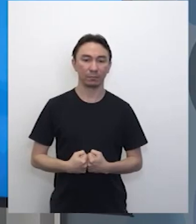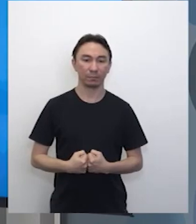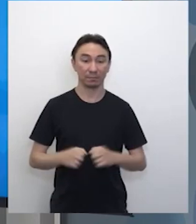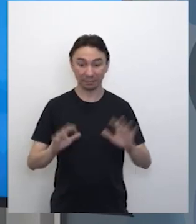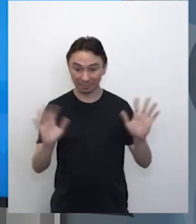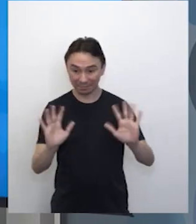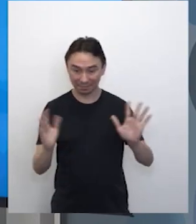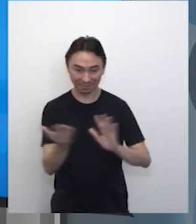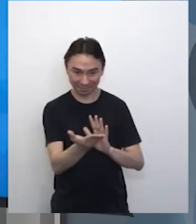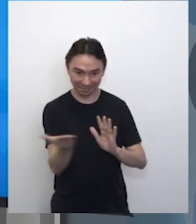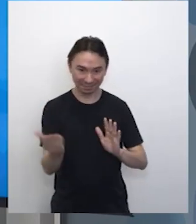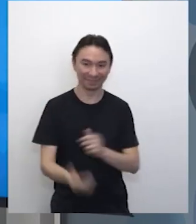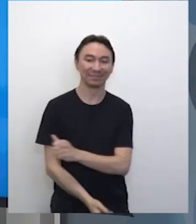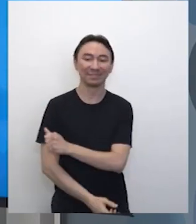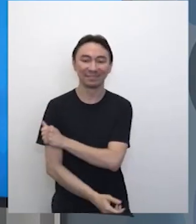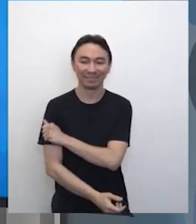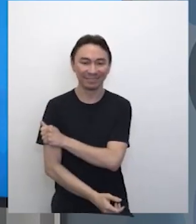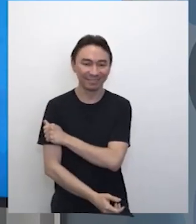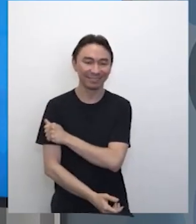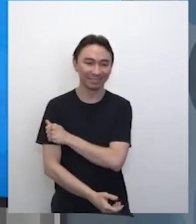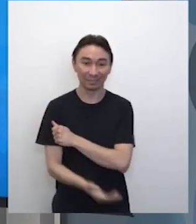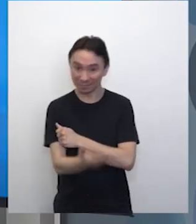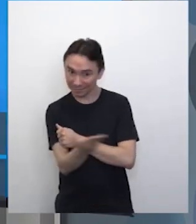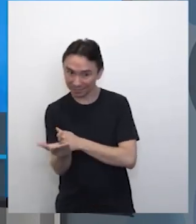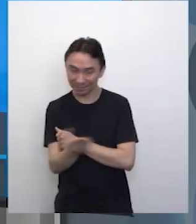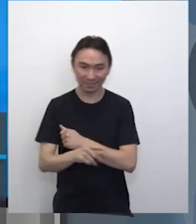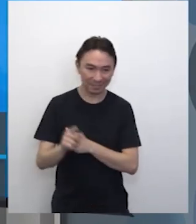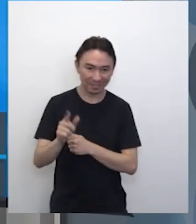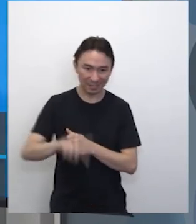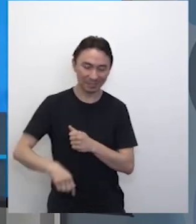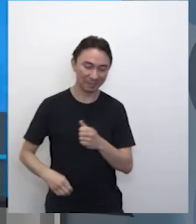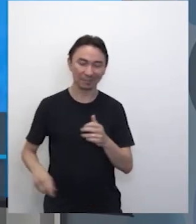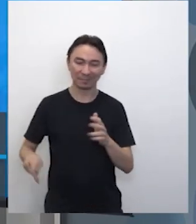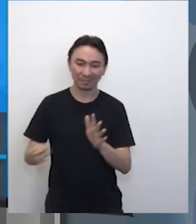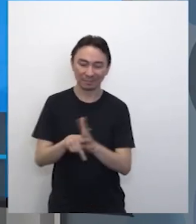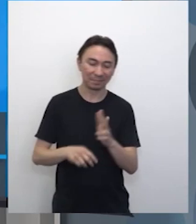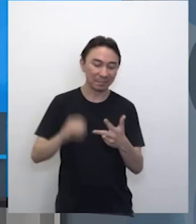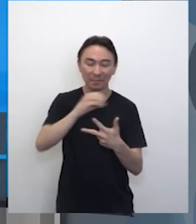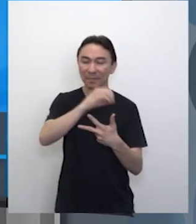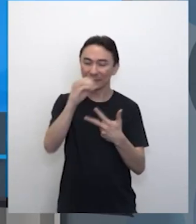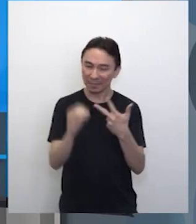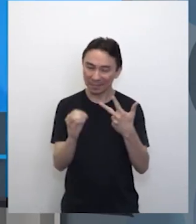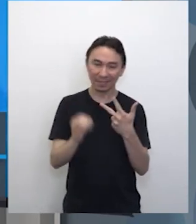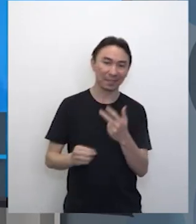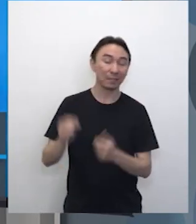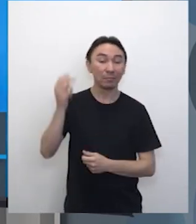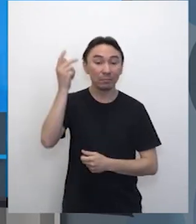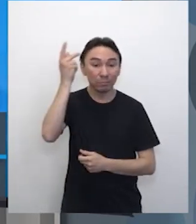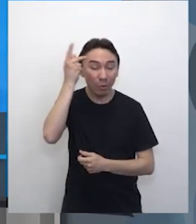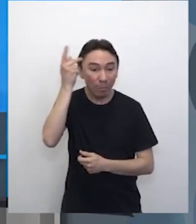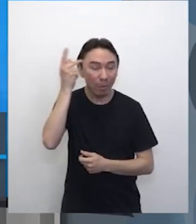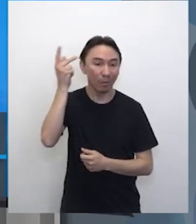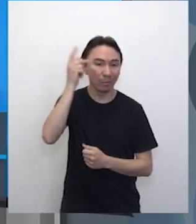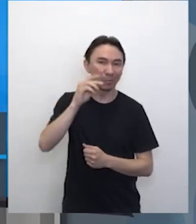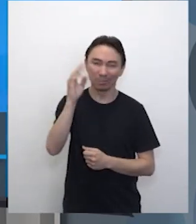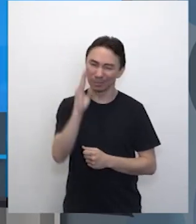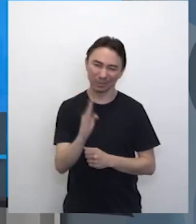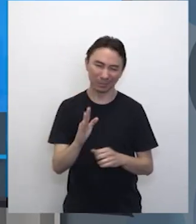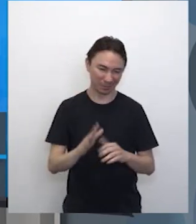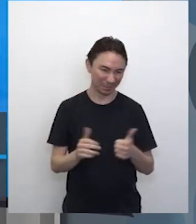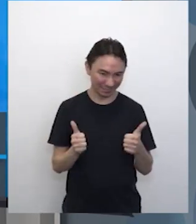Olá, queridíssimos estudantes do Enem, estudantes de São Paulo, do Brasil, do mundo. Estamos aqui para apresentar a aula da